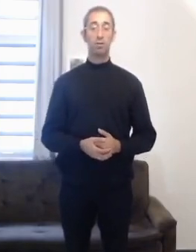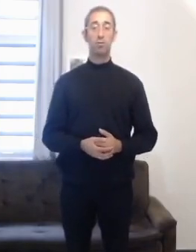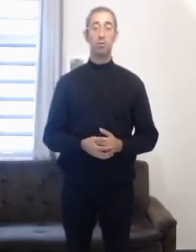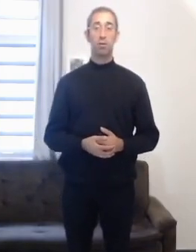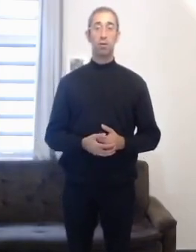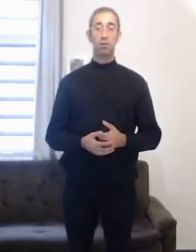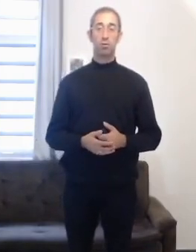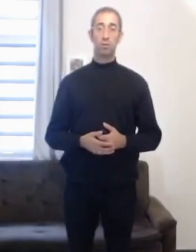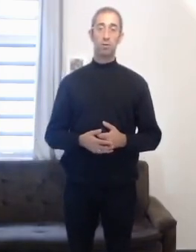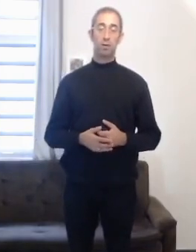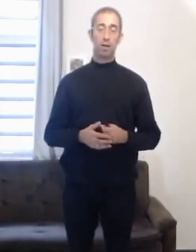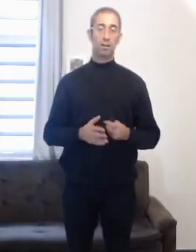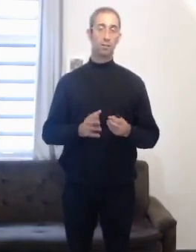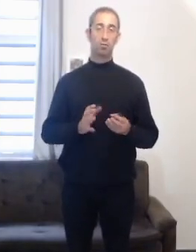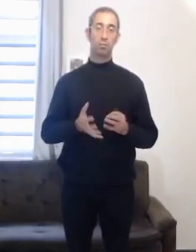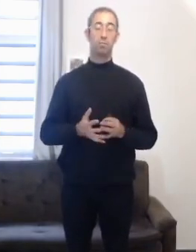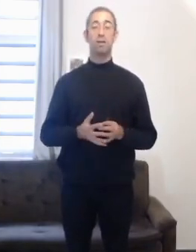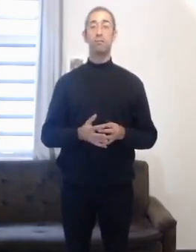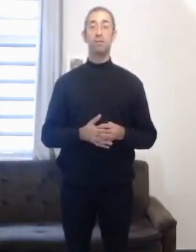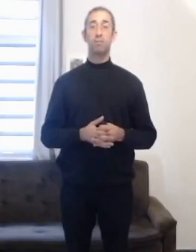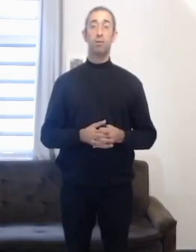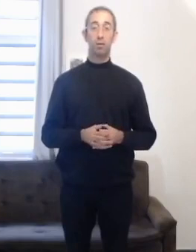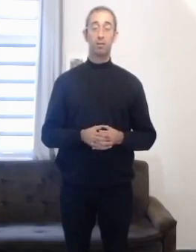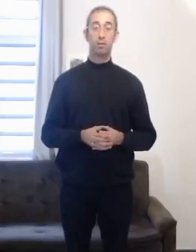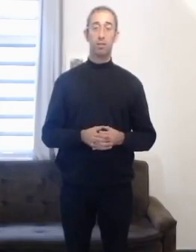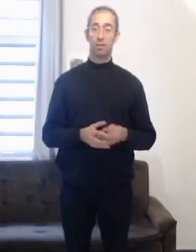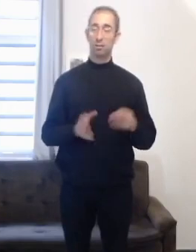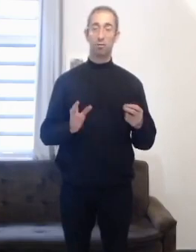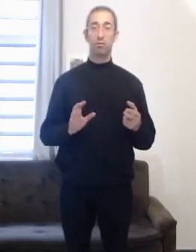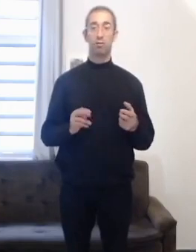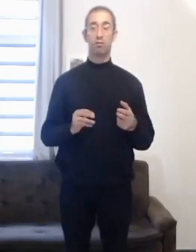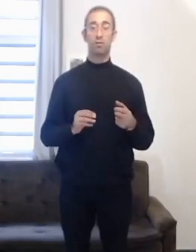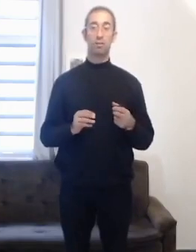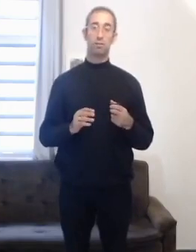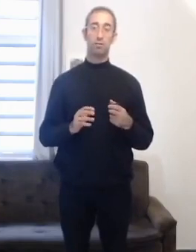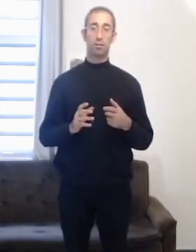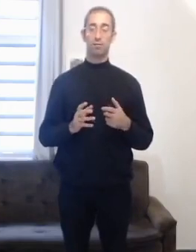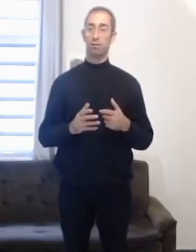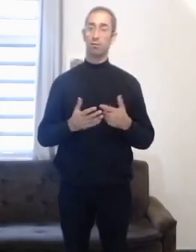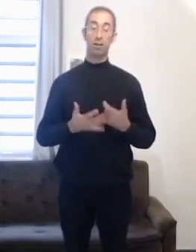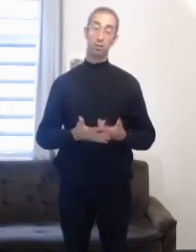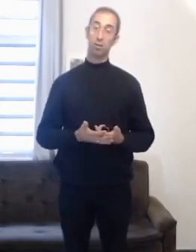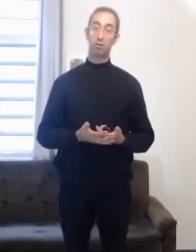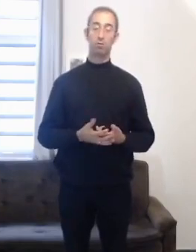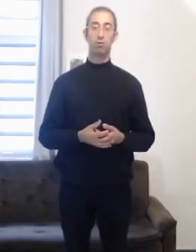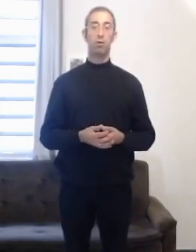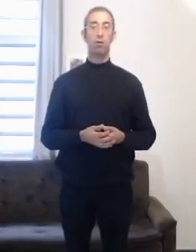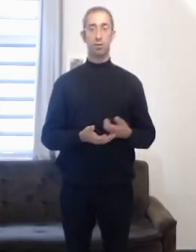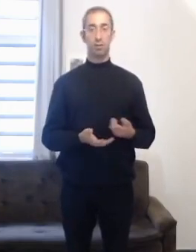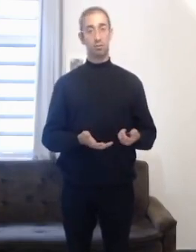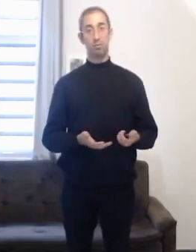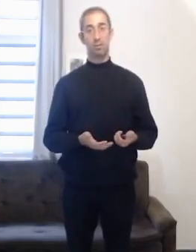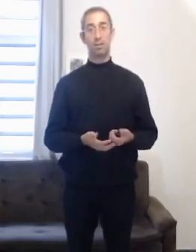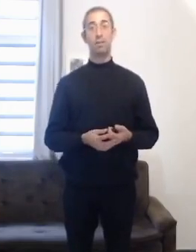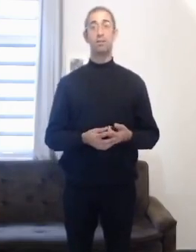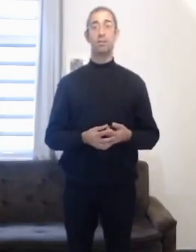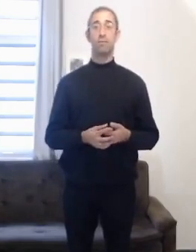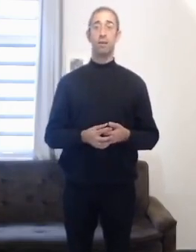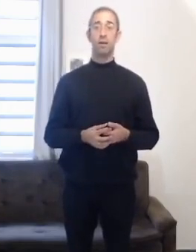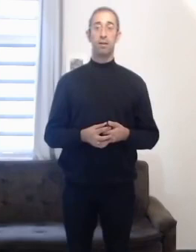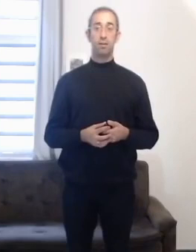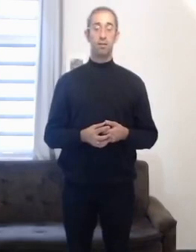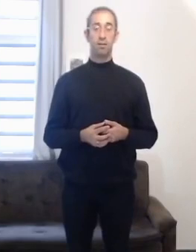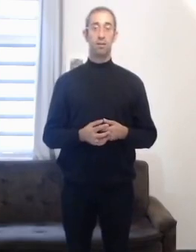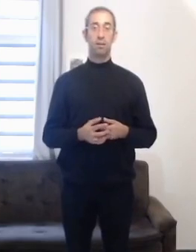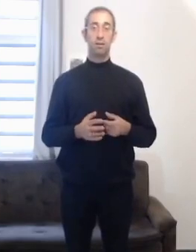um pouquinho sobre a questão dos problemas e hipóteses, né? Nesse contexto que vocês estão escrevendo um artigo, projeto de